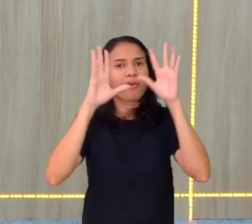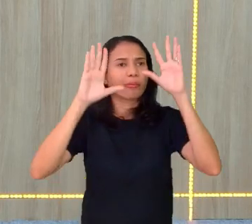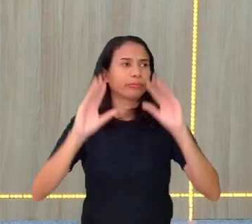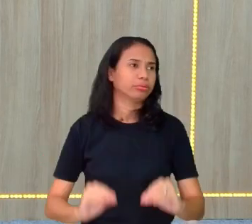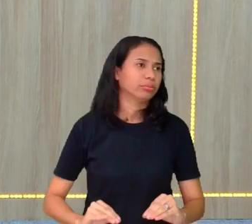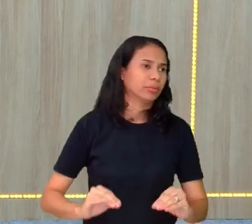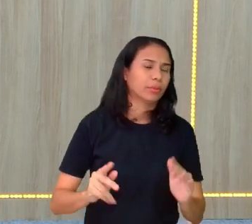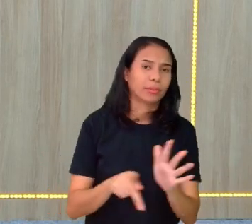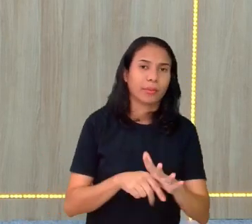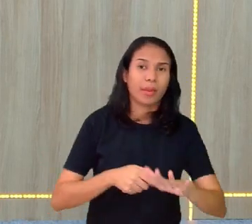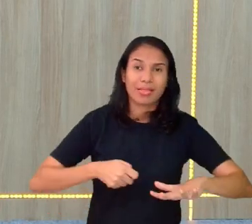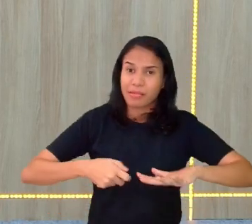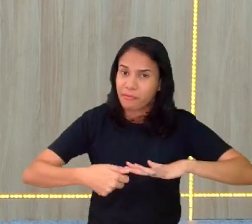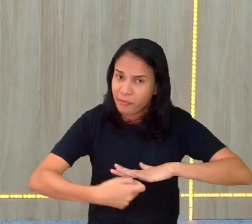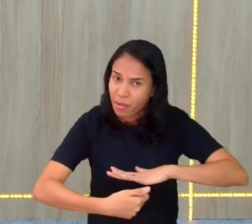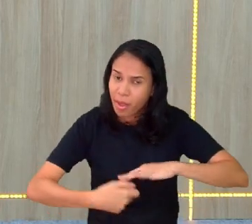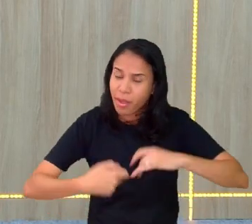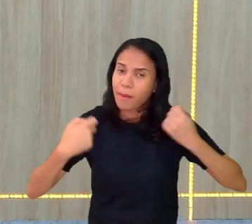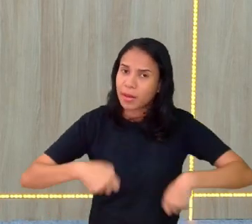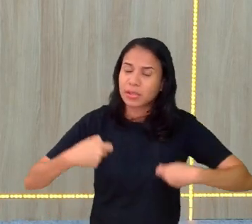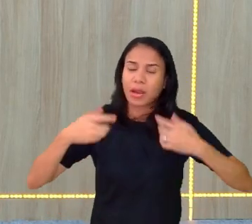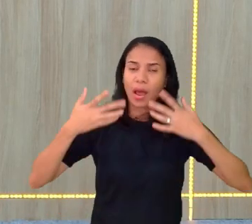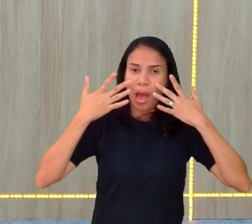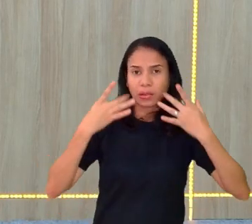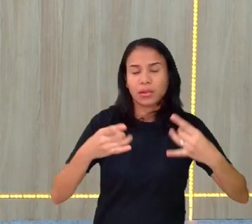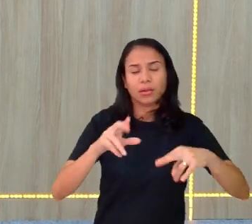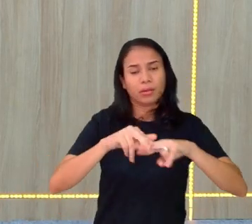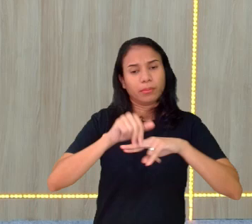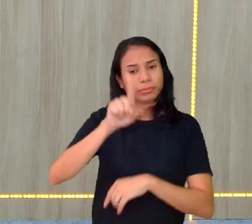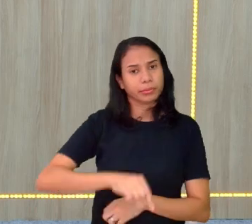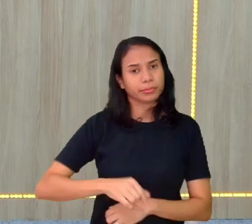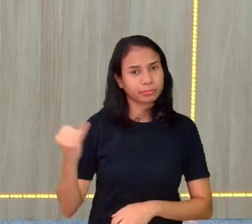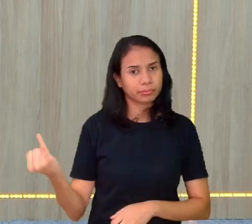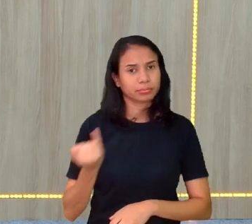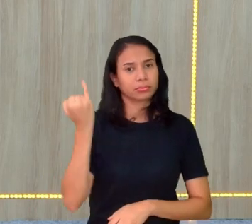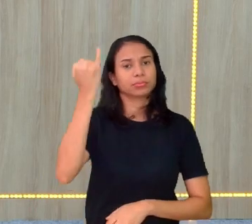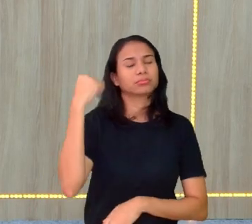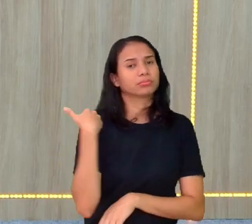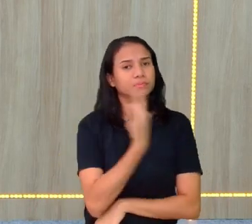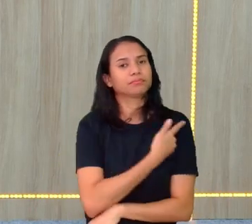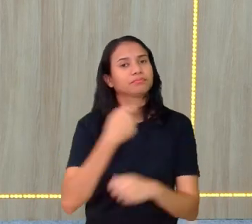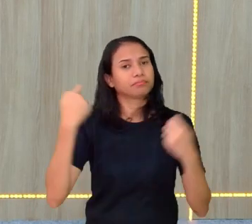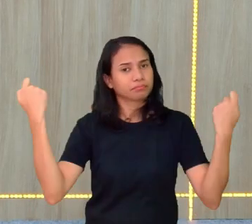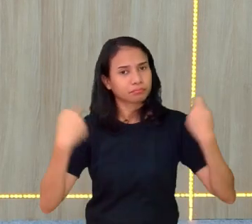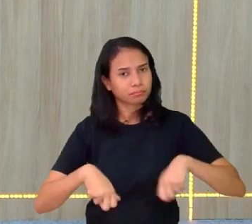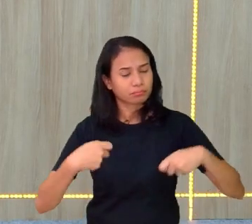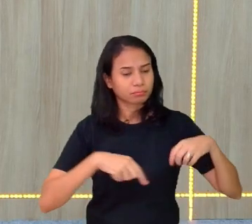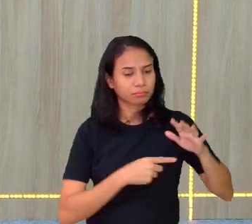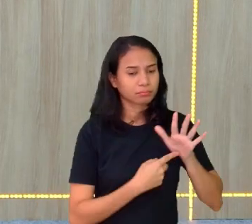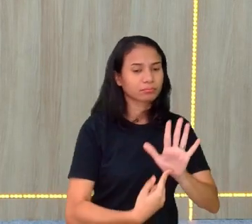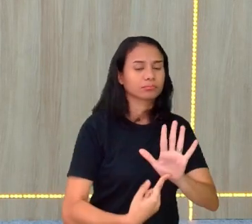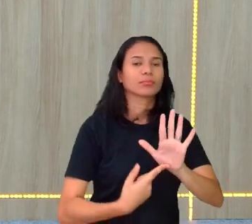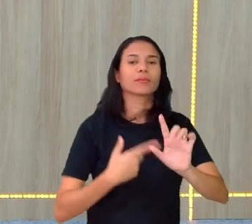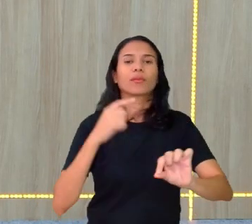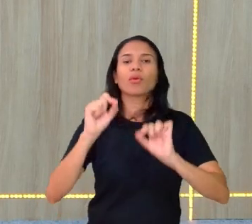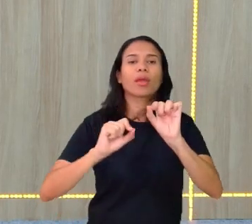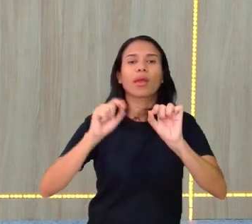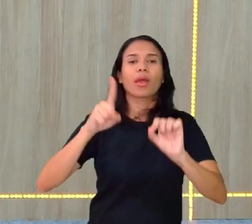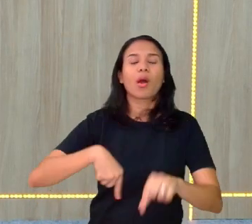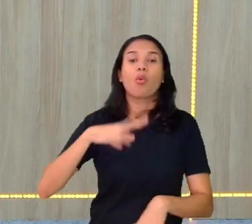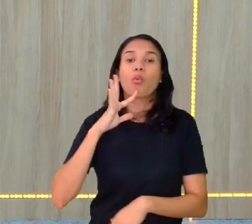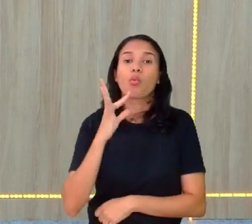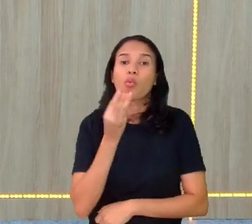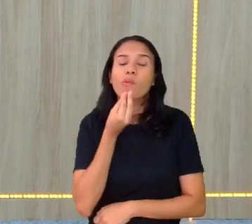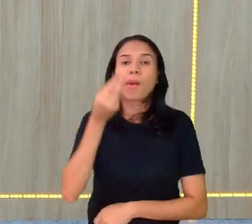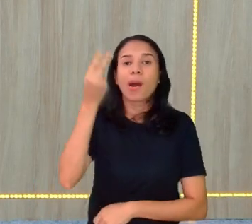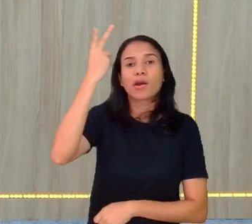fake news, né? A gente precisa ficar atento. E uma coisa importante, né, que a gente precisa aqui colocar é que, assim, o conhecimento